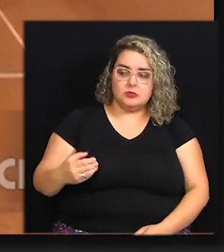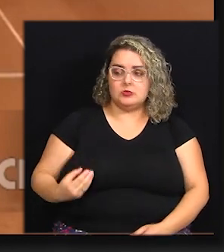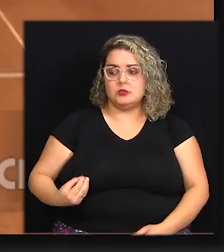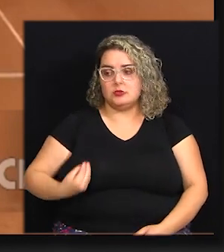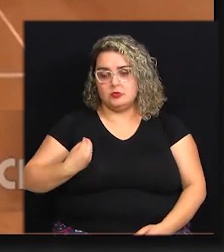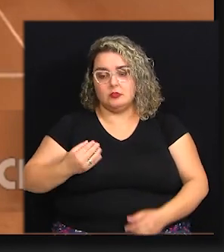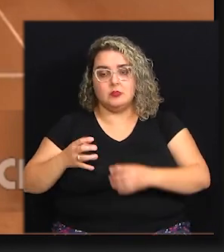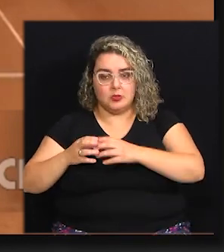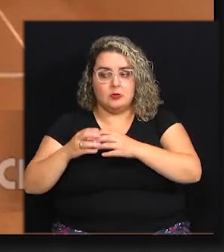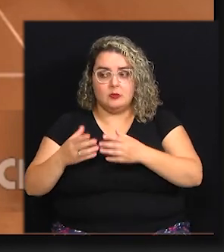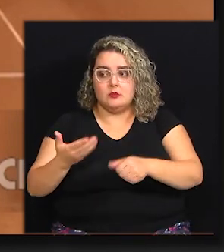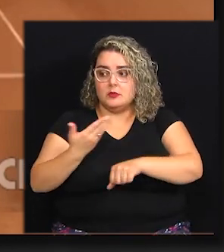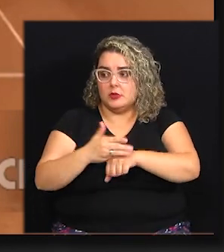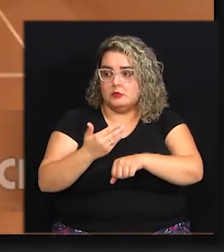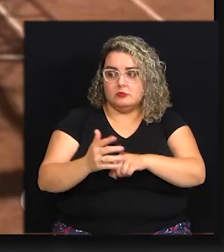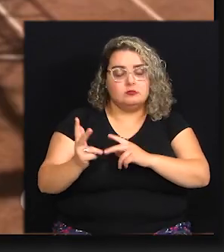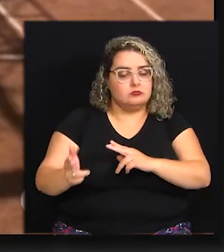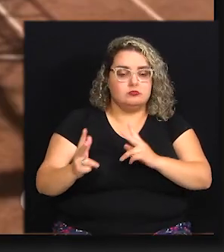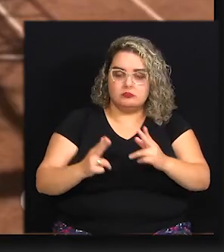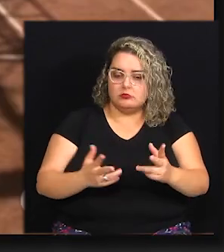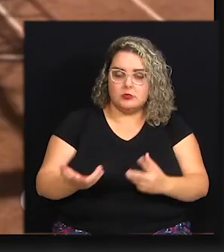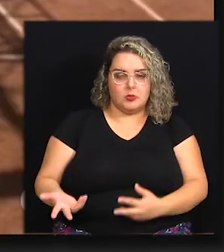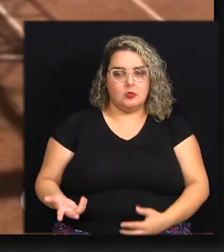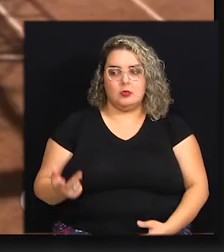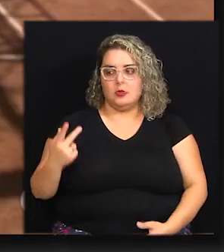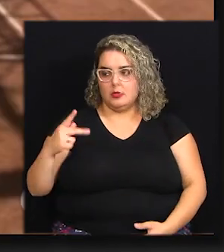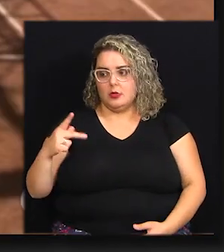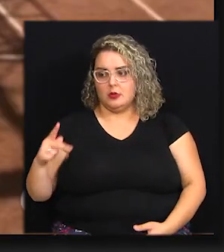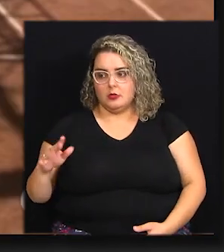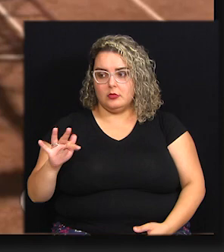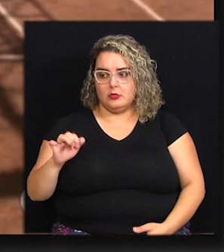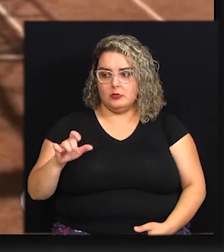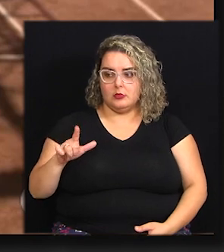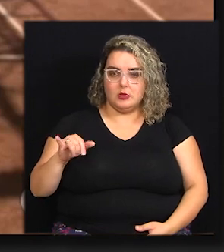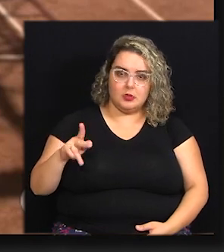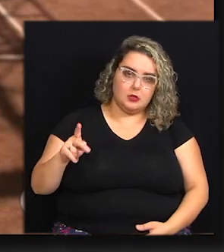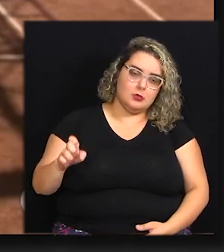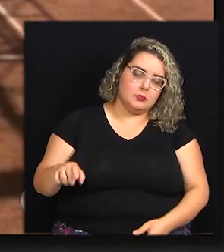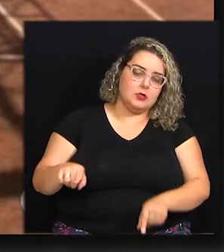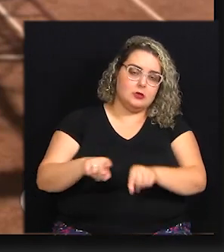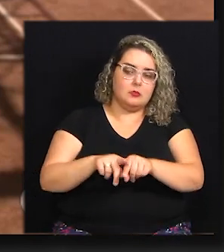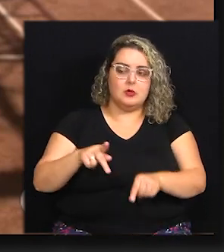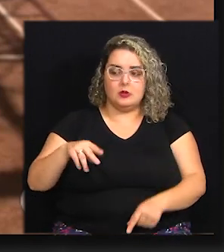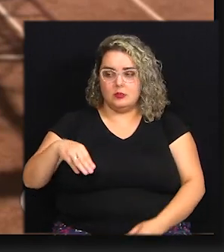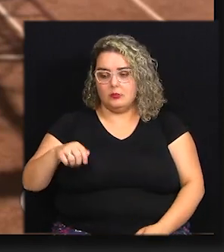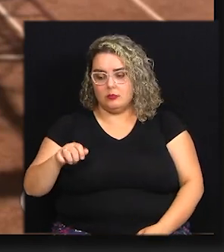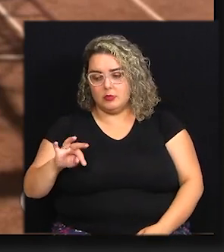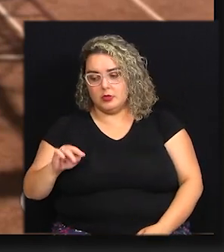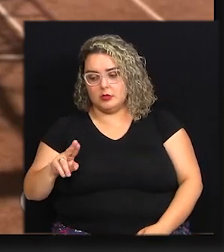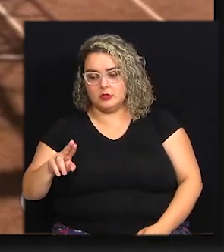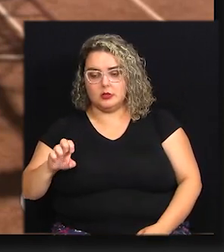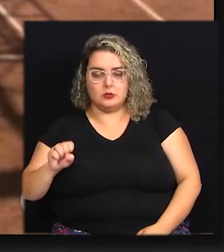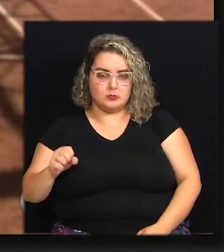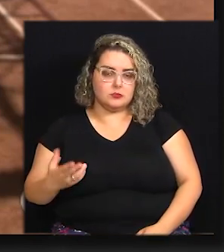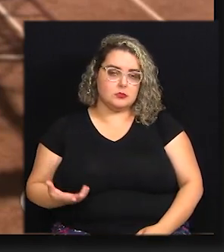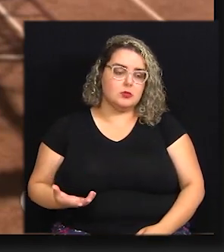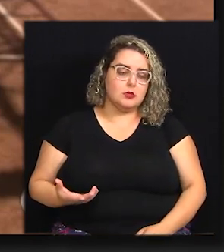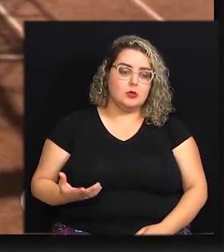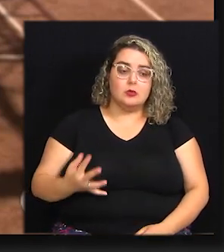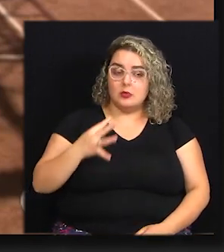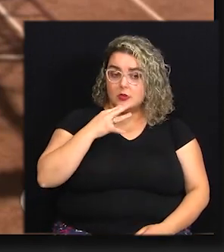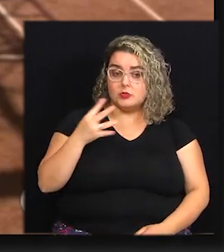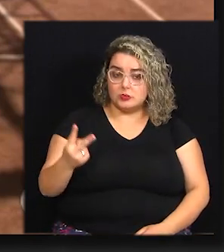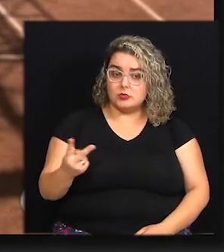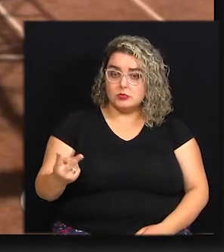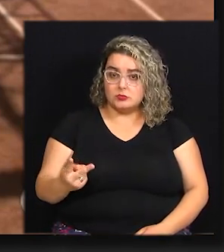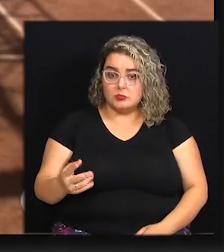convivi bastante. Inclusive, eu já treinei no mesmo local que eles. Tá. Que o Felipe e que o Matheus. Então, tipo, eu conheço os dois.